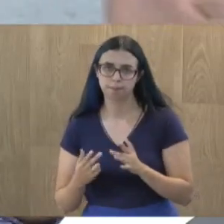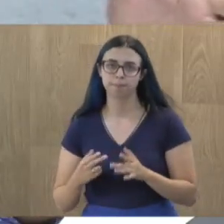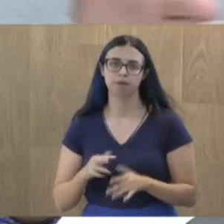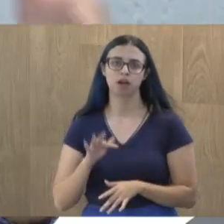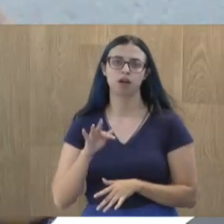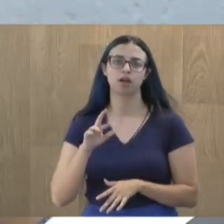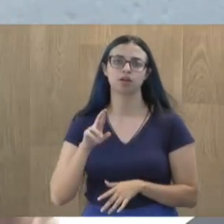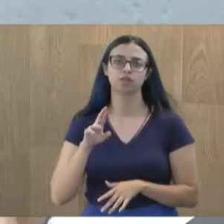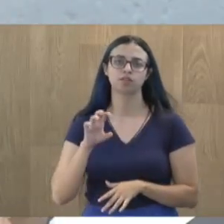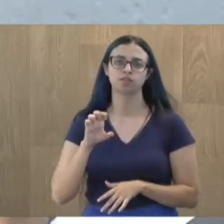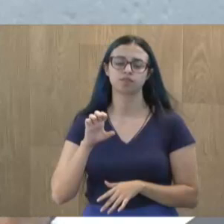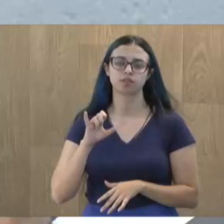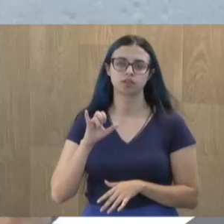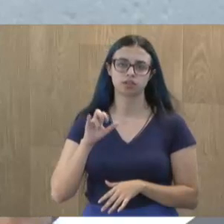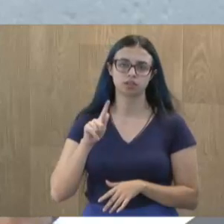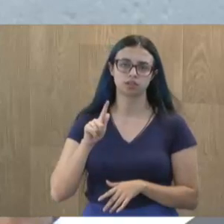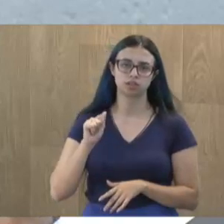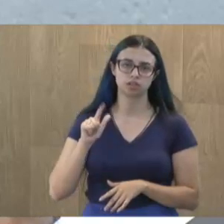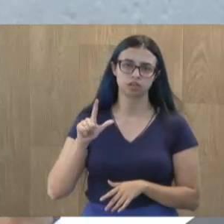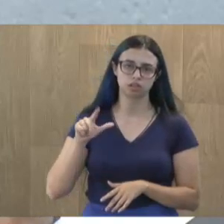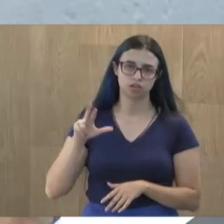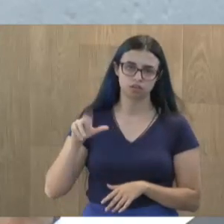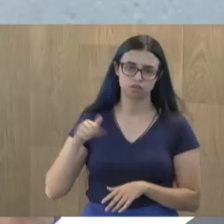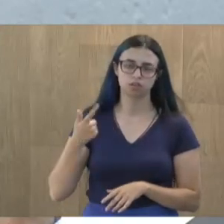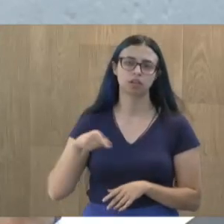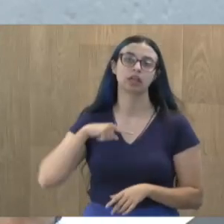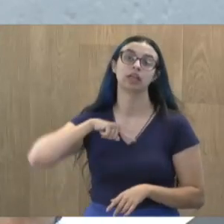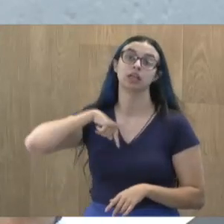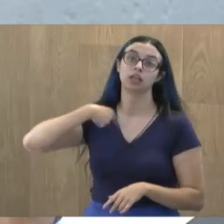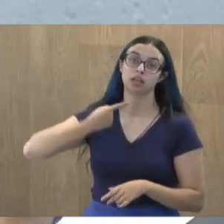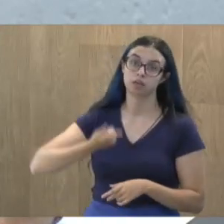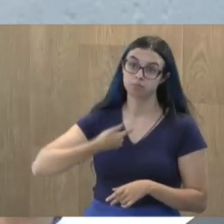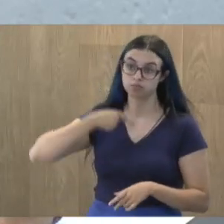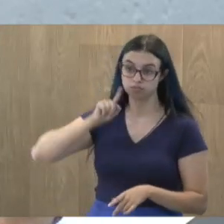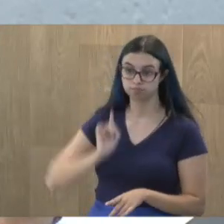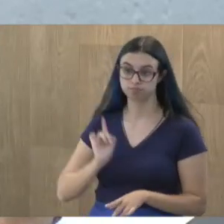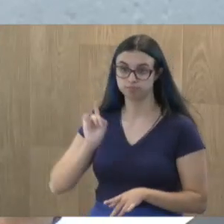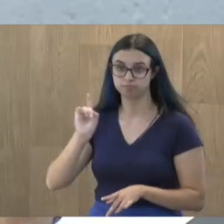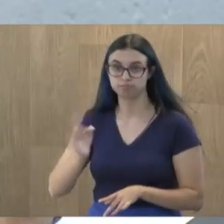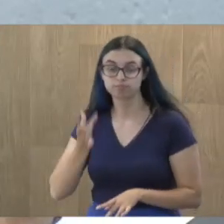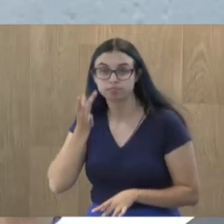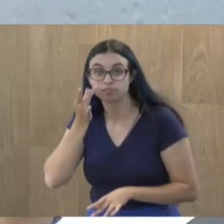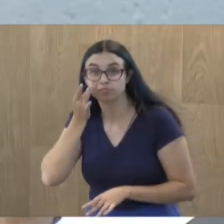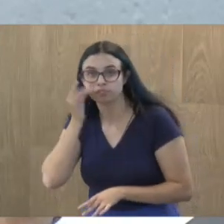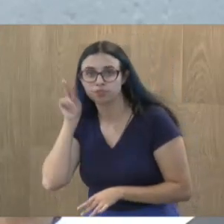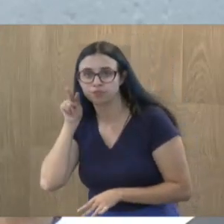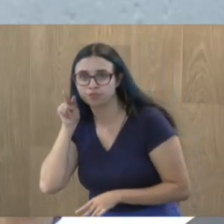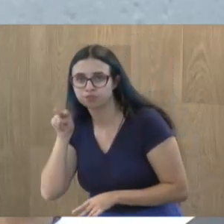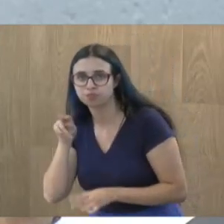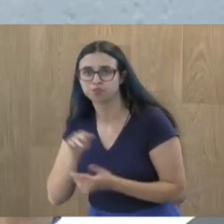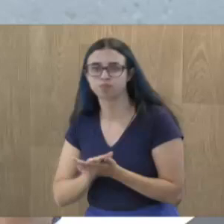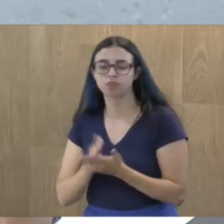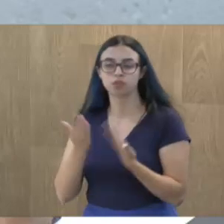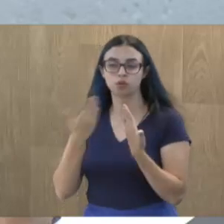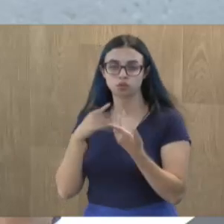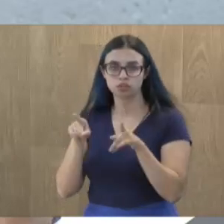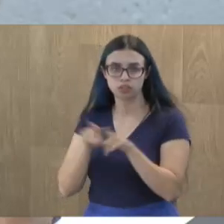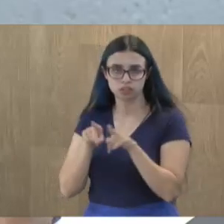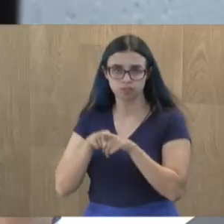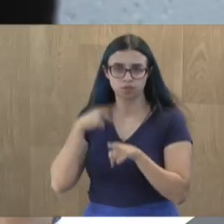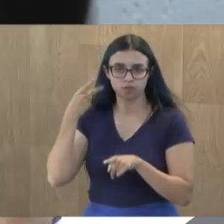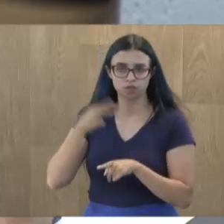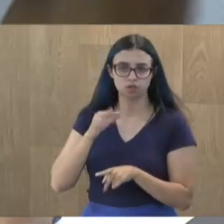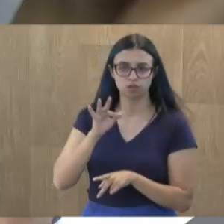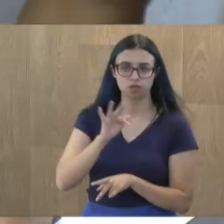gente está trabalhando. Esse, depois, tive a oportunidade de conversar com o vereador Flávio Marra, o qual me relatou e me